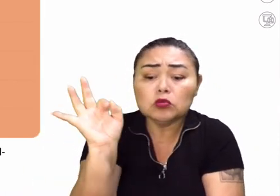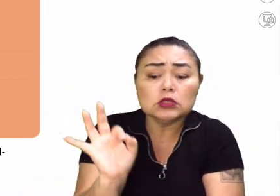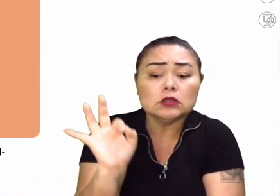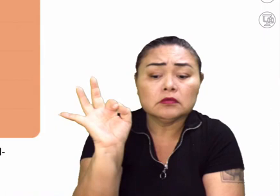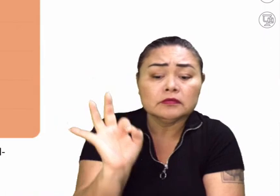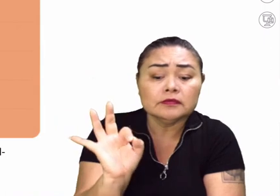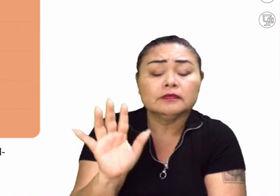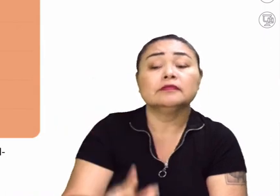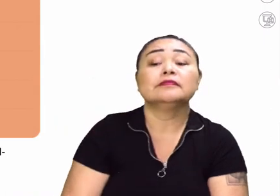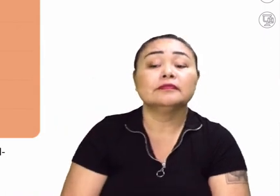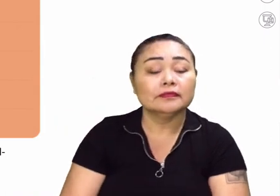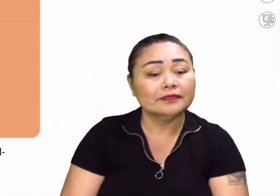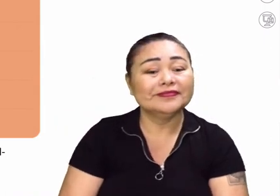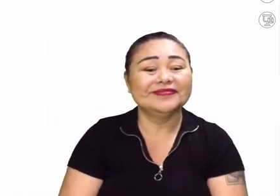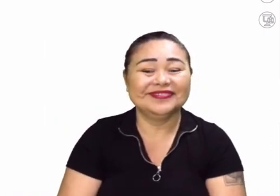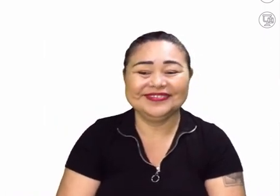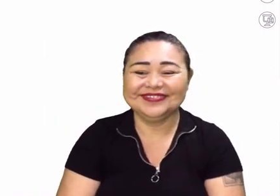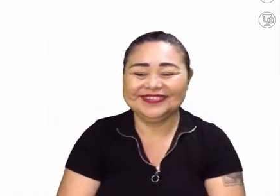exatamente